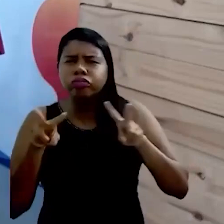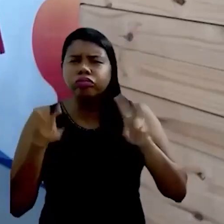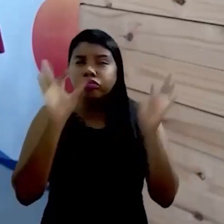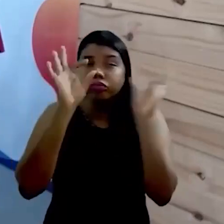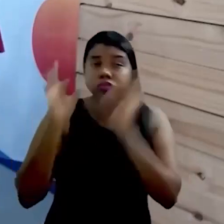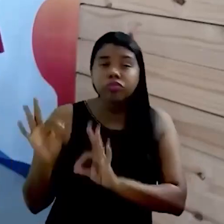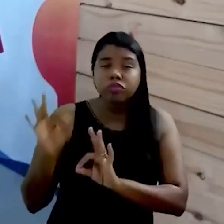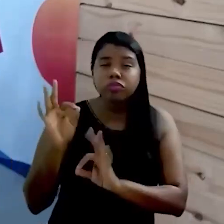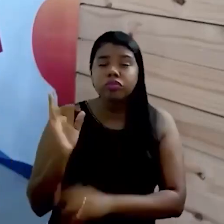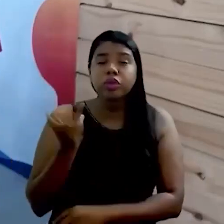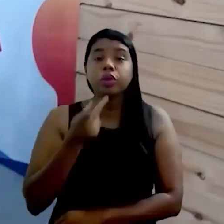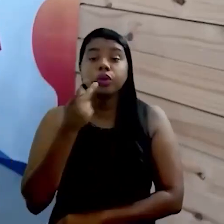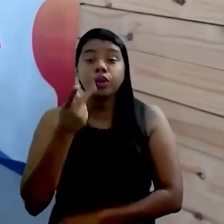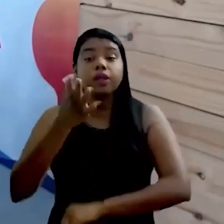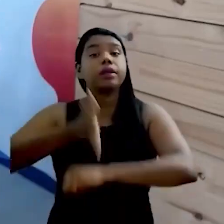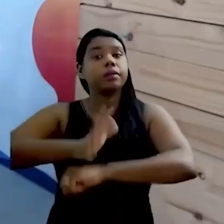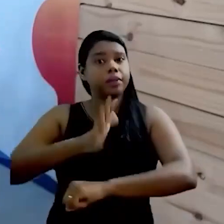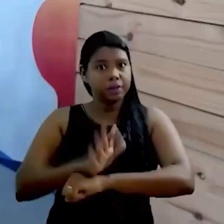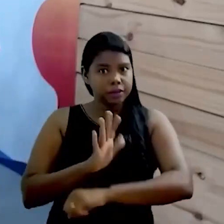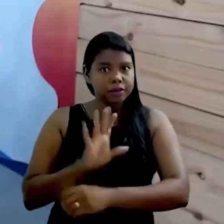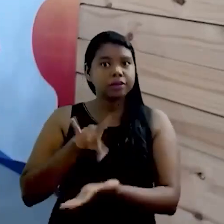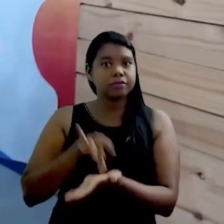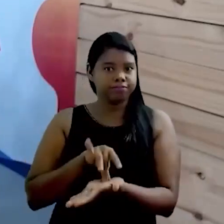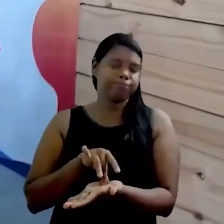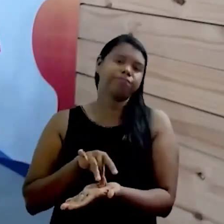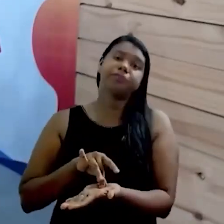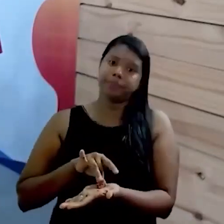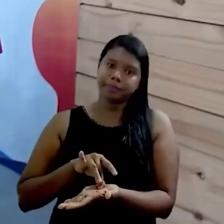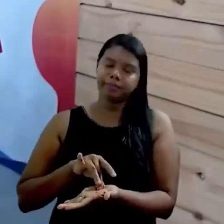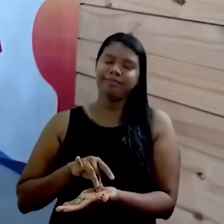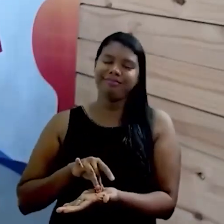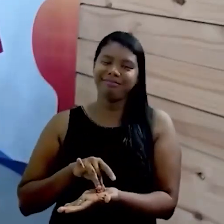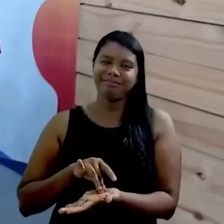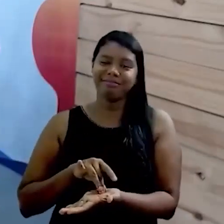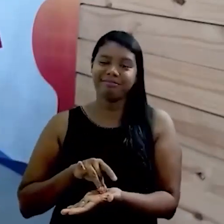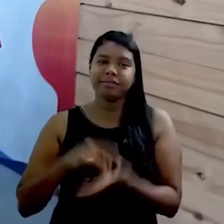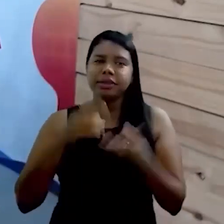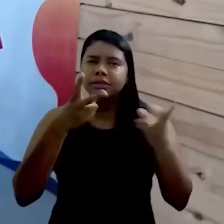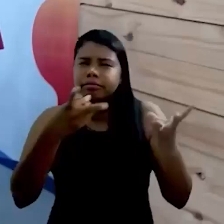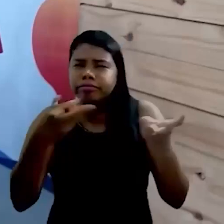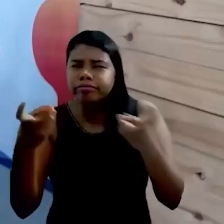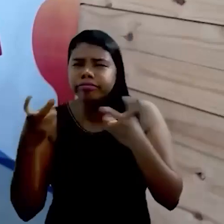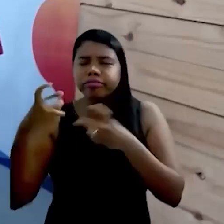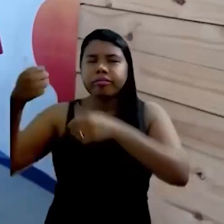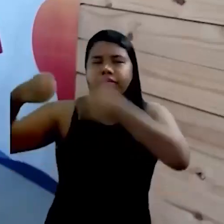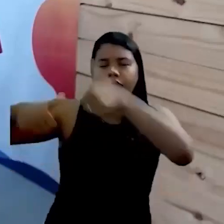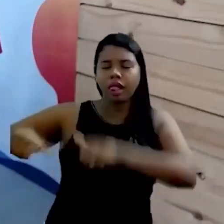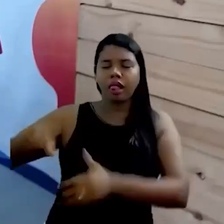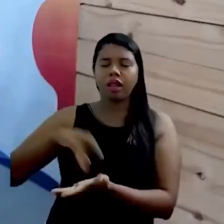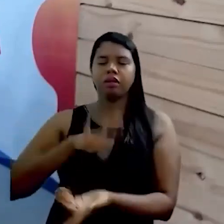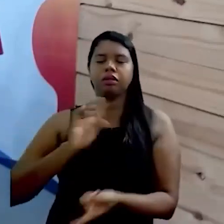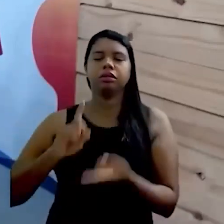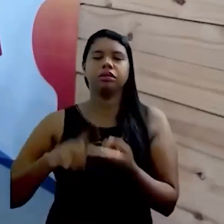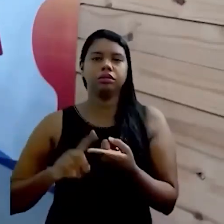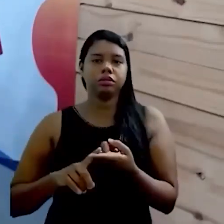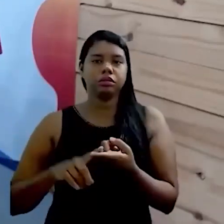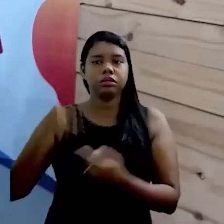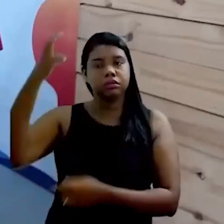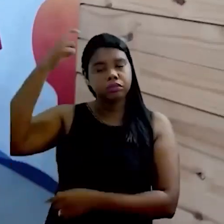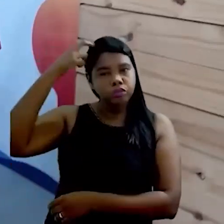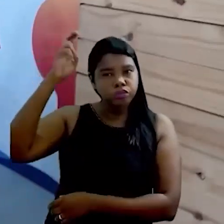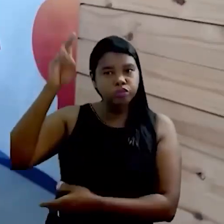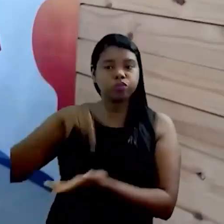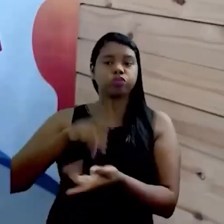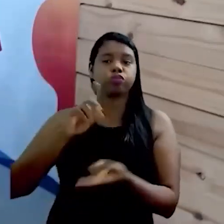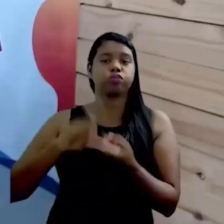dito, né, é de fato o que é feito. Sim. Né? Tem que prestar atenção, porque é muito da cultura,